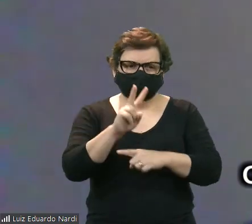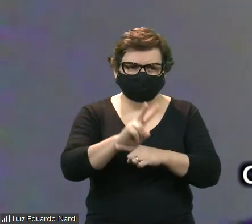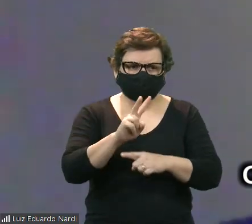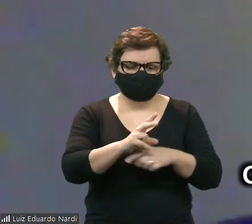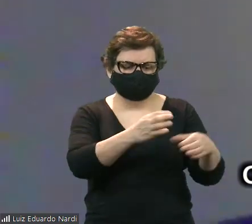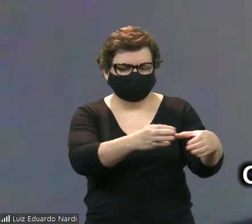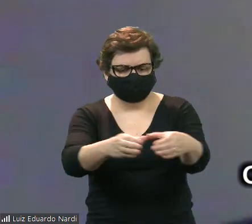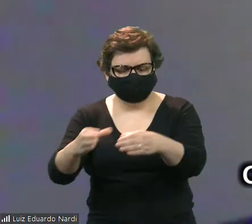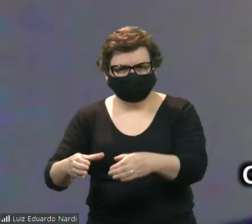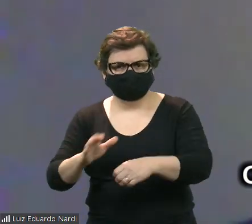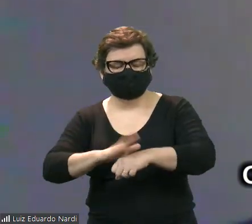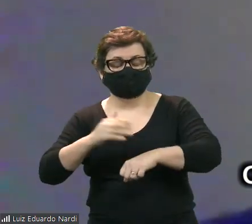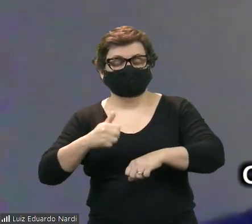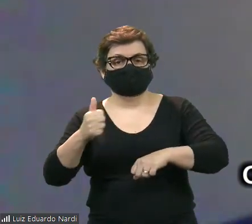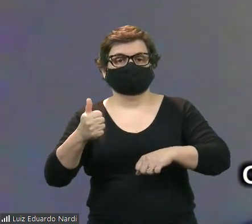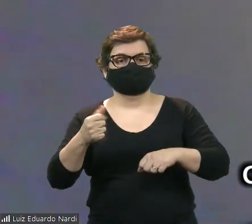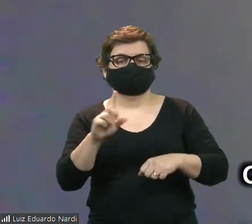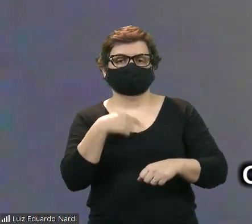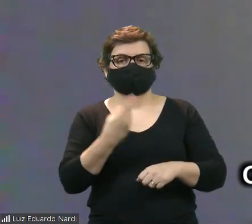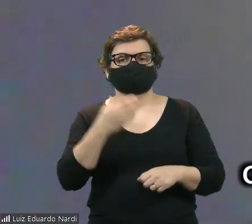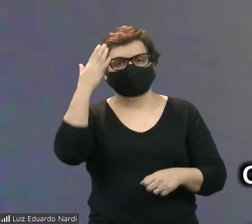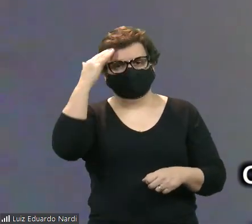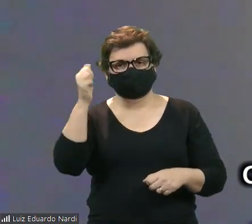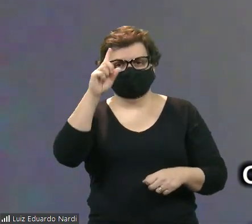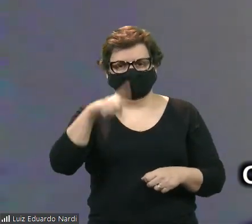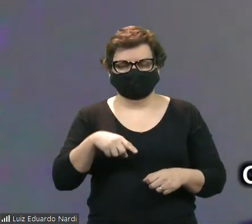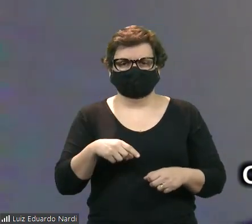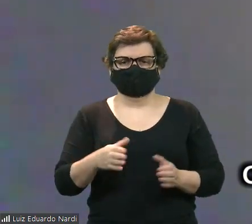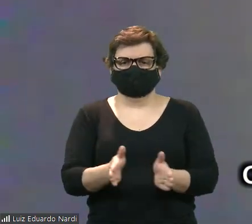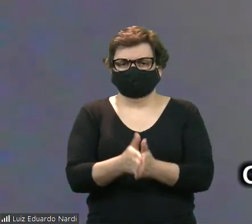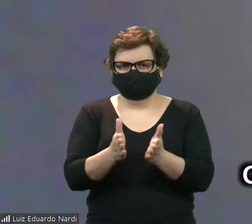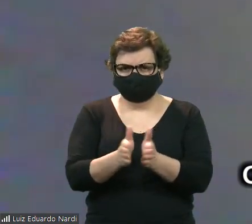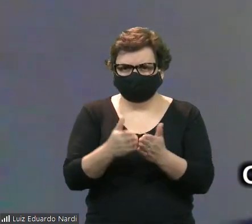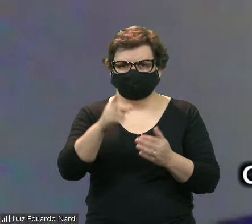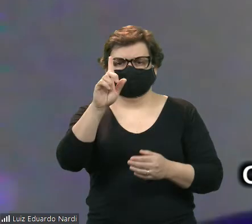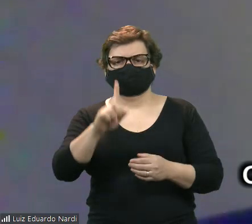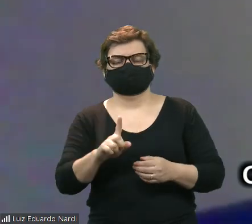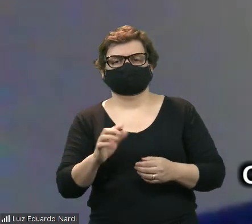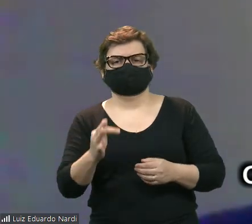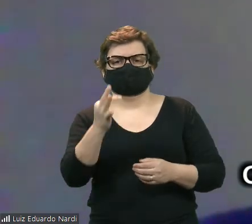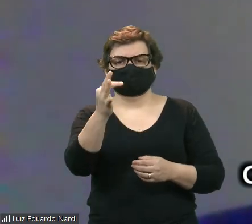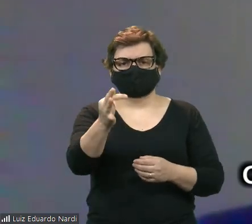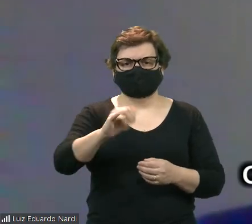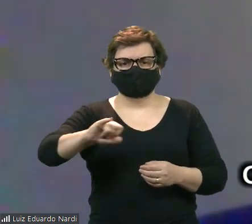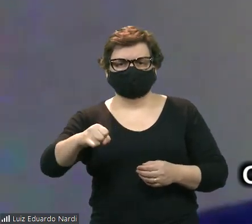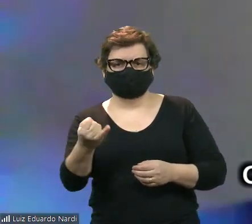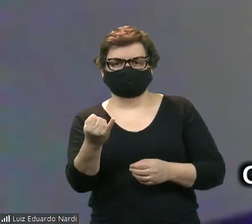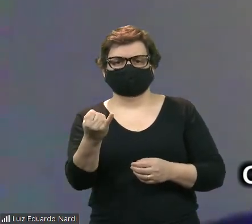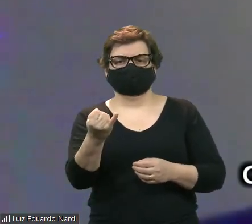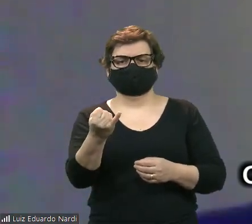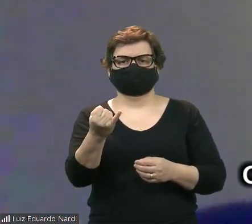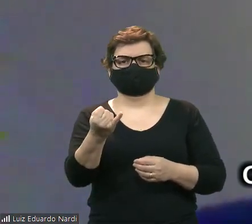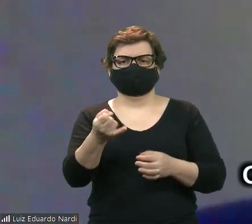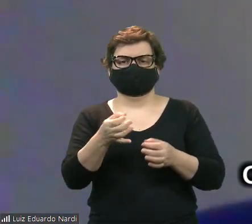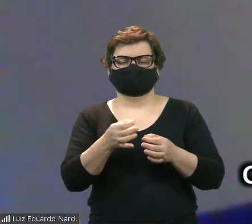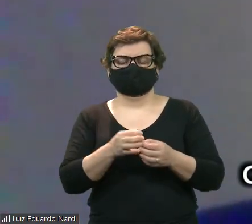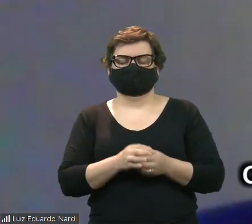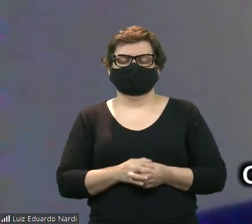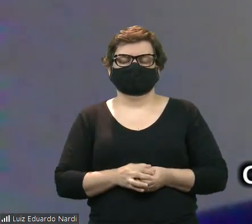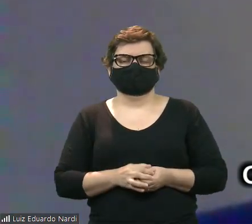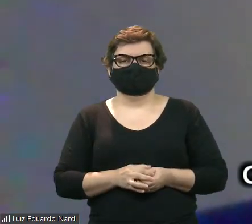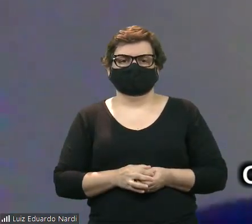Maurício. Nós sabemos que é muito pobre, não é? E seria uma oportunidade de, ao longo